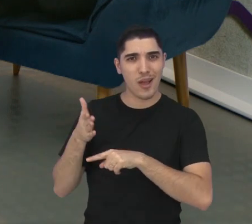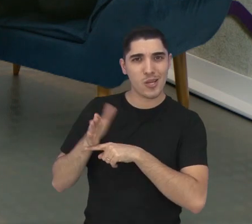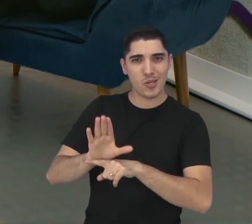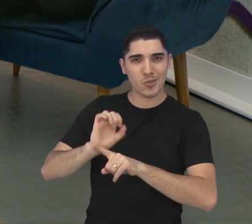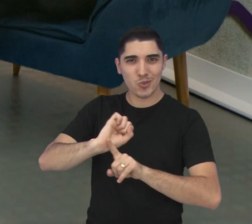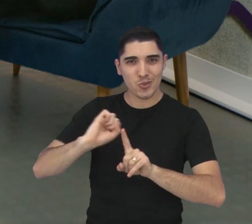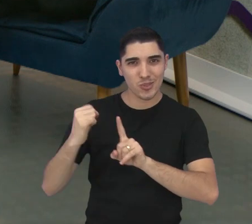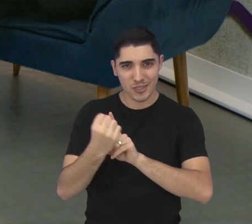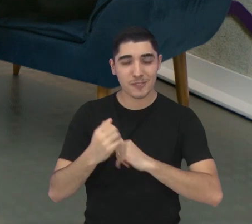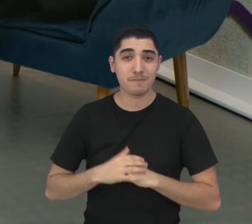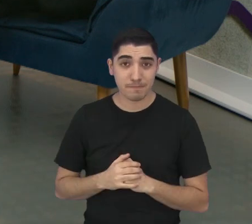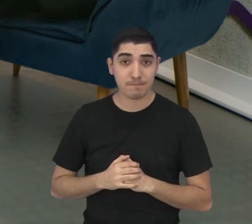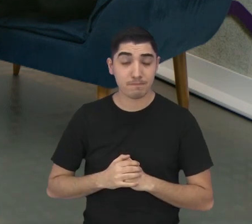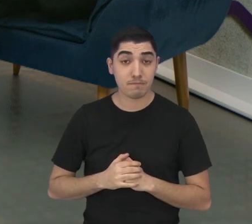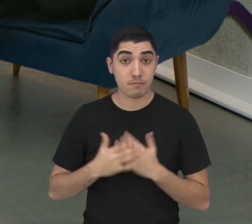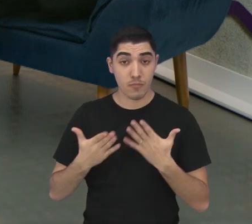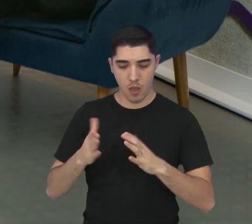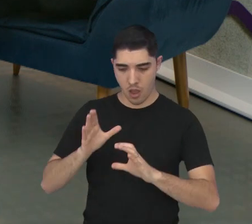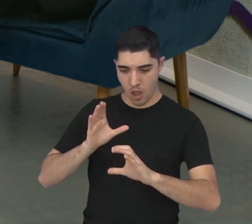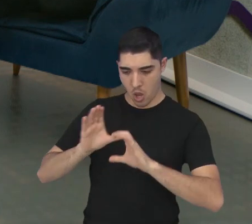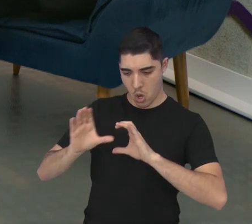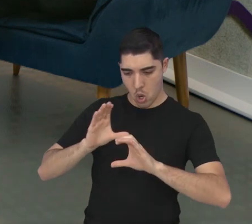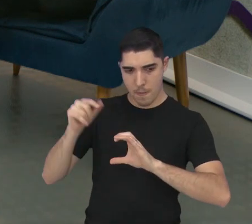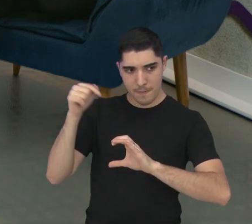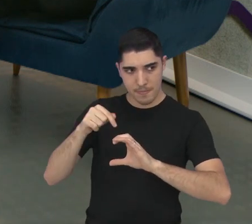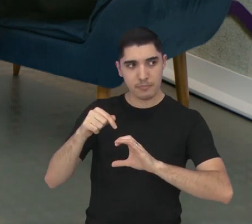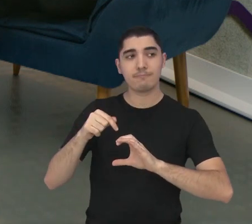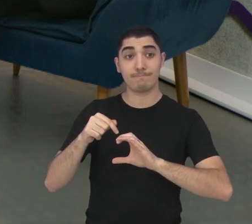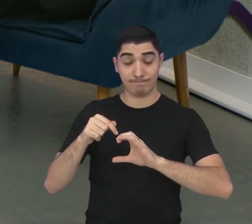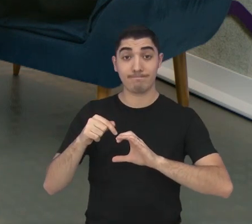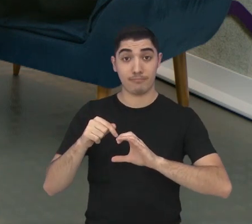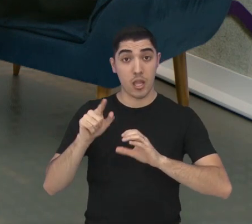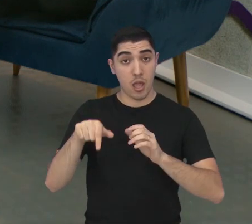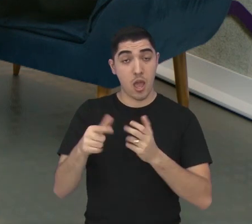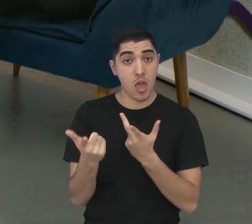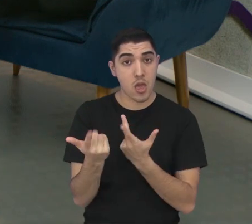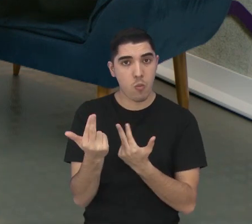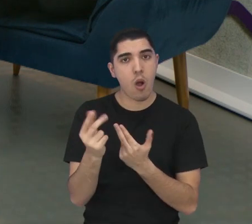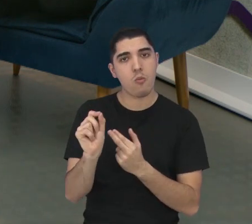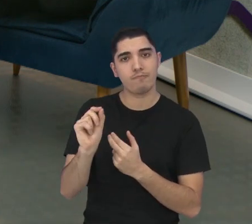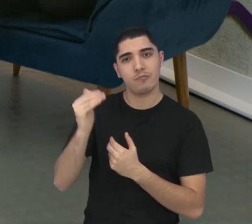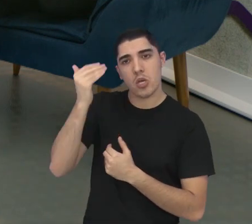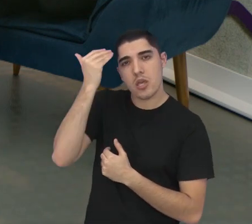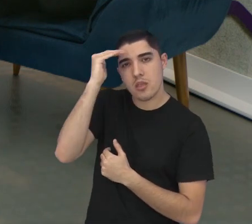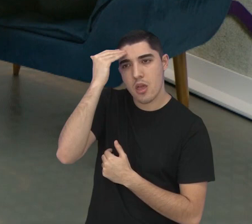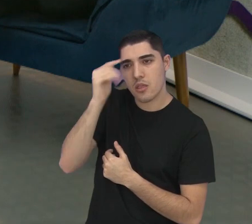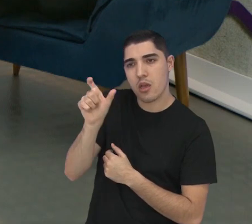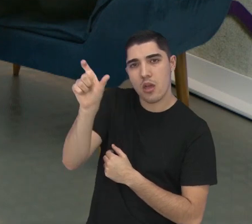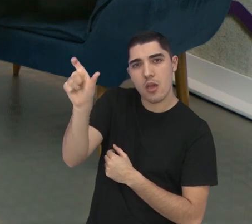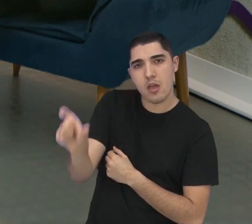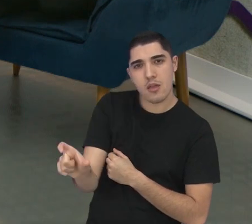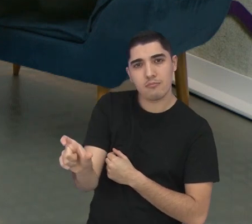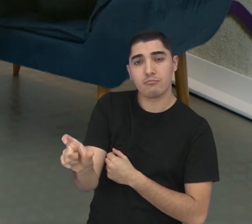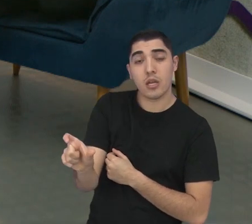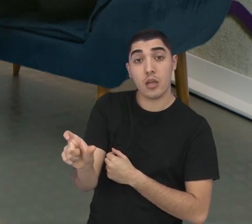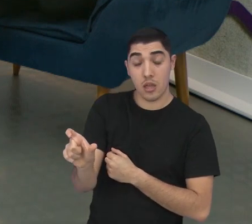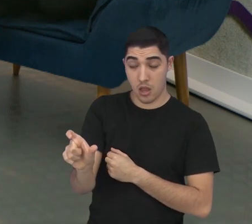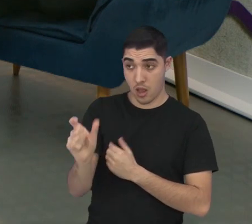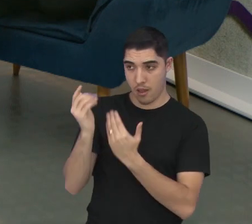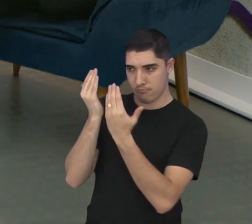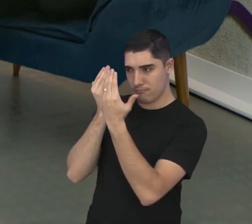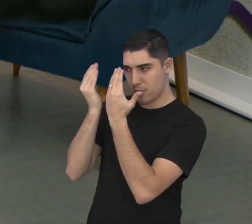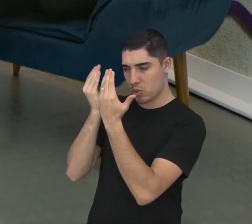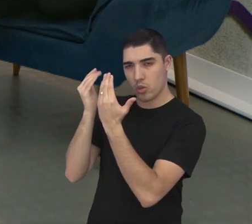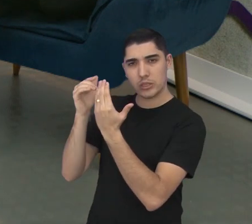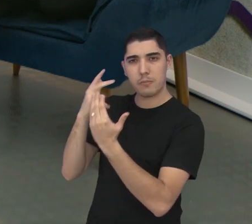vocês estudam também. A comunicação, ela também entra com essa parte de entender, né, a